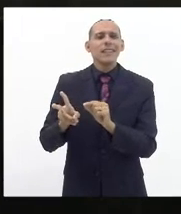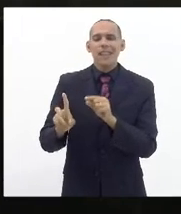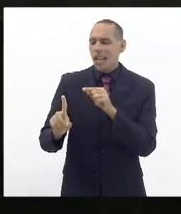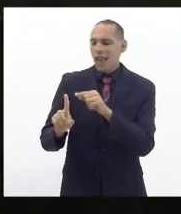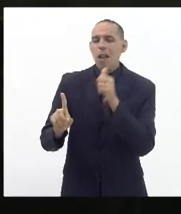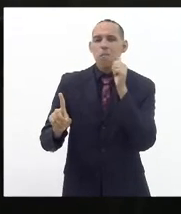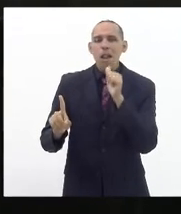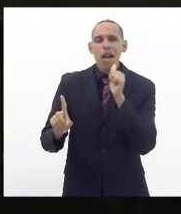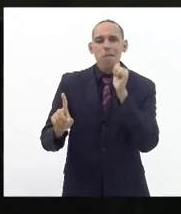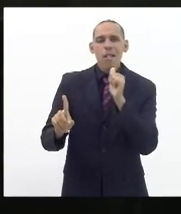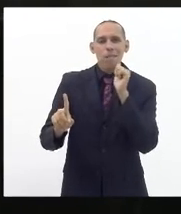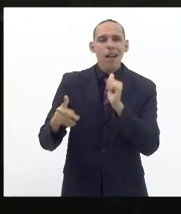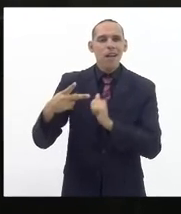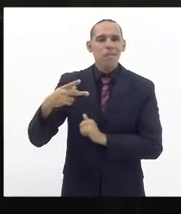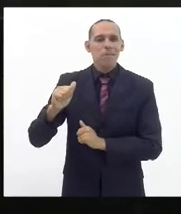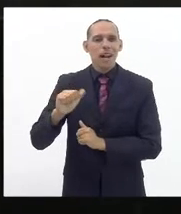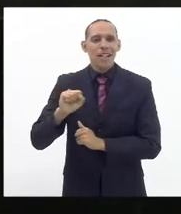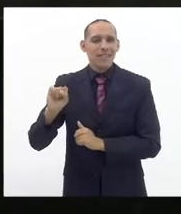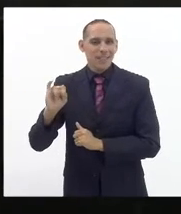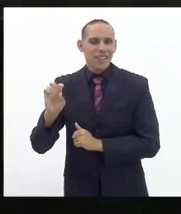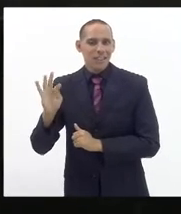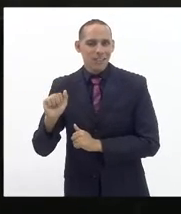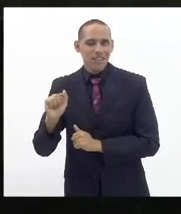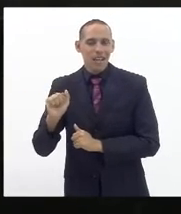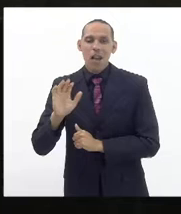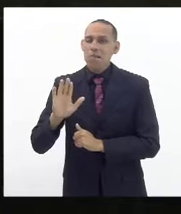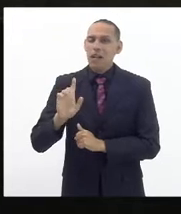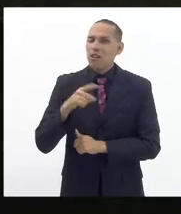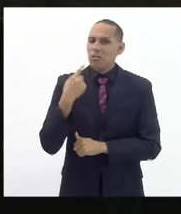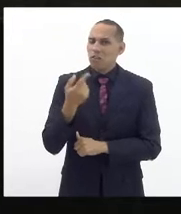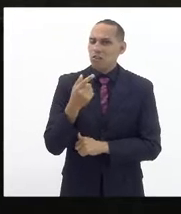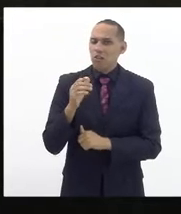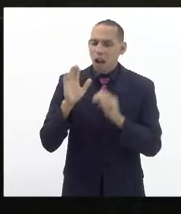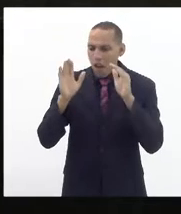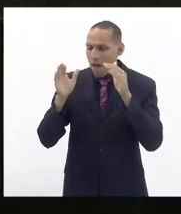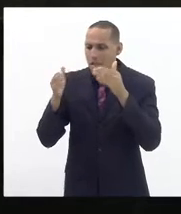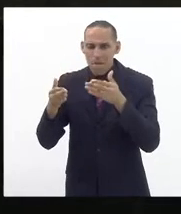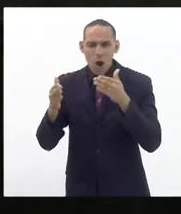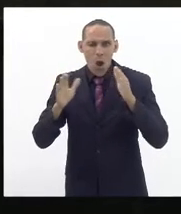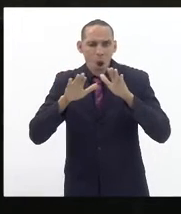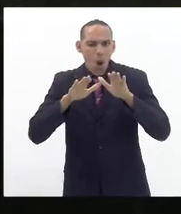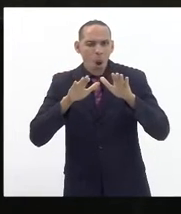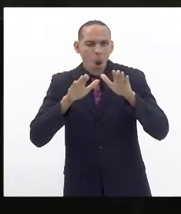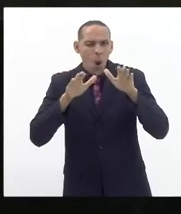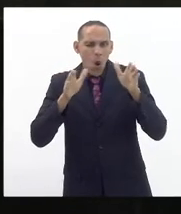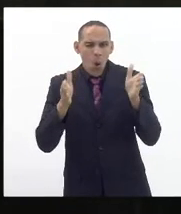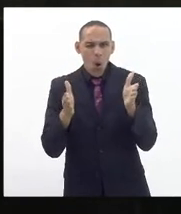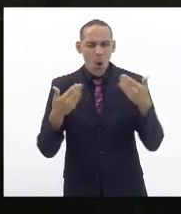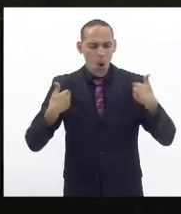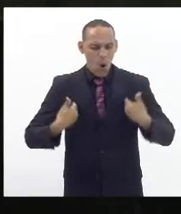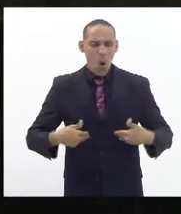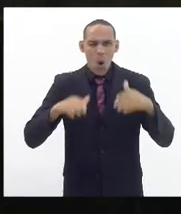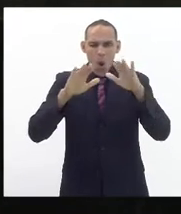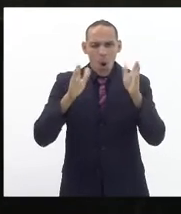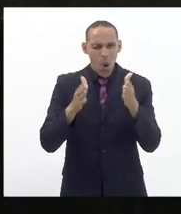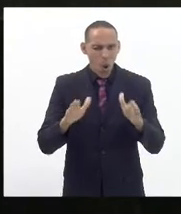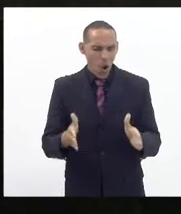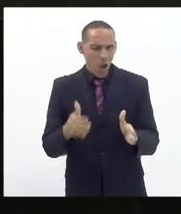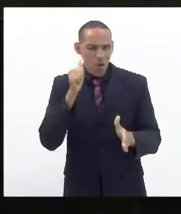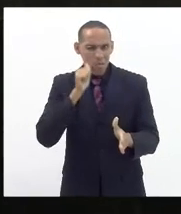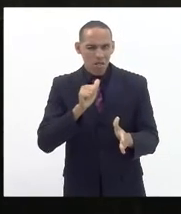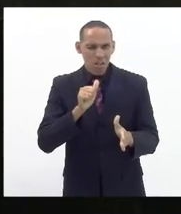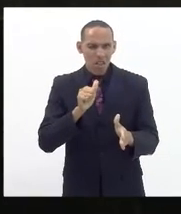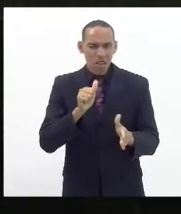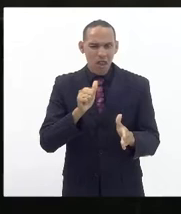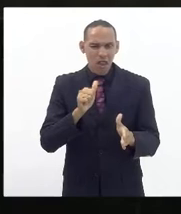aí em detrimento de qualquer sexualização do corpo das nossas mulheres. Mas há ali uma reafirmação, um